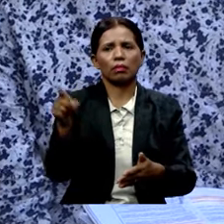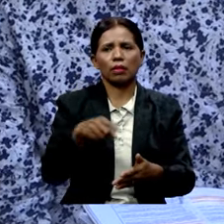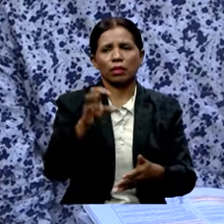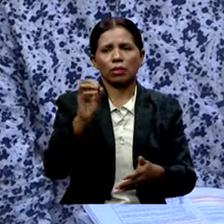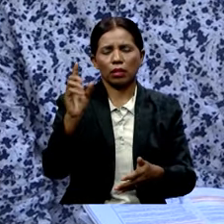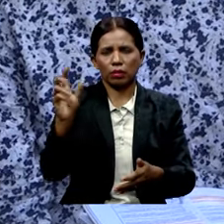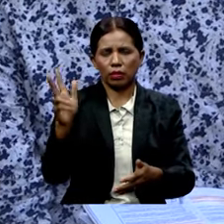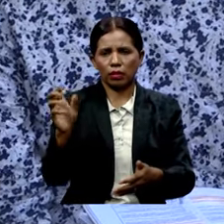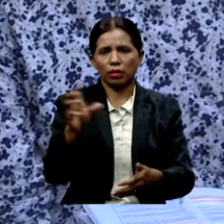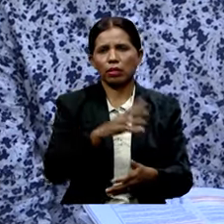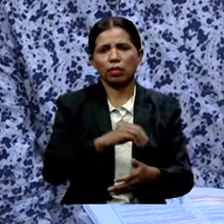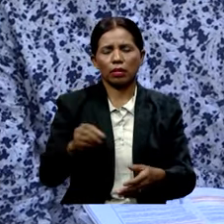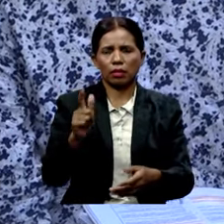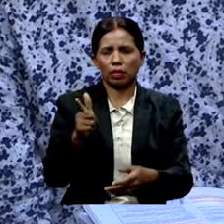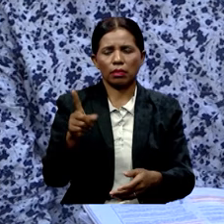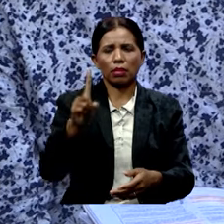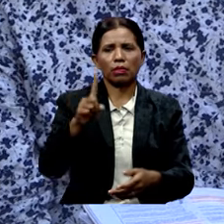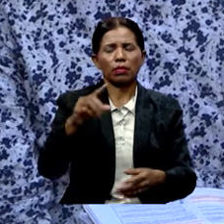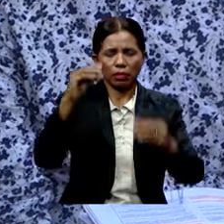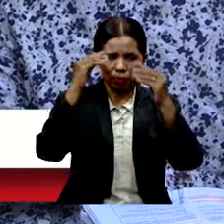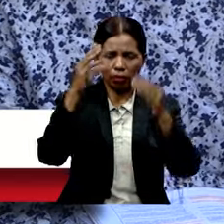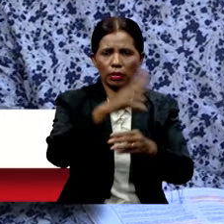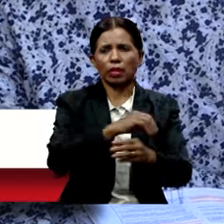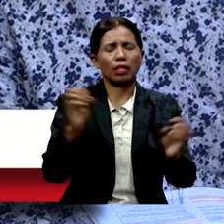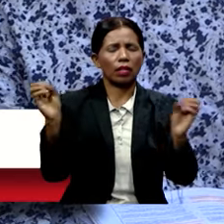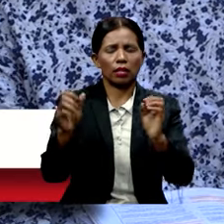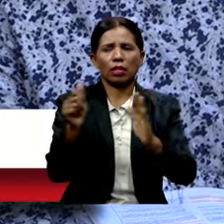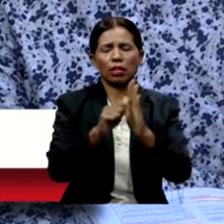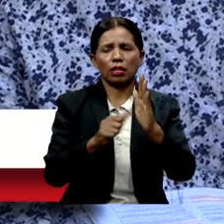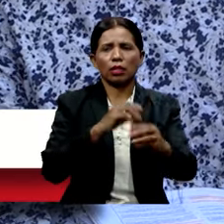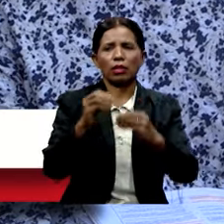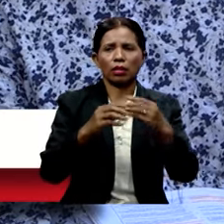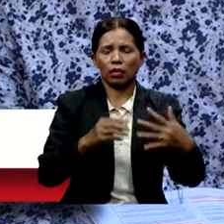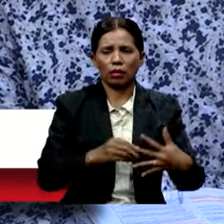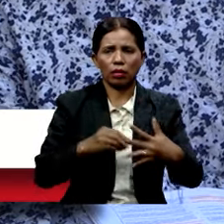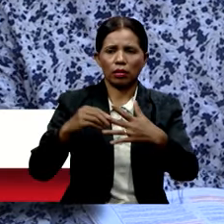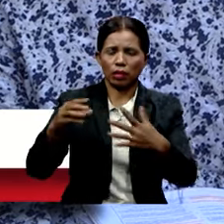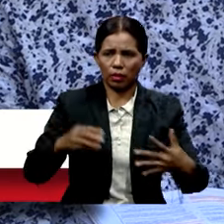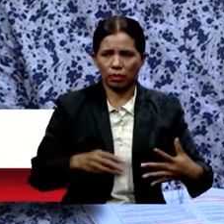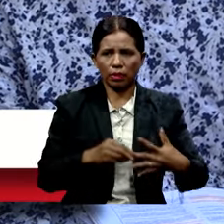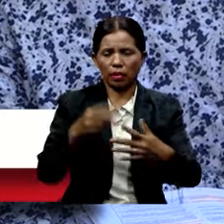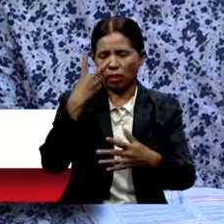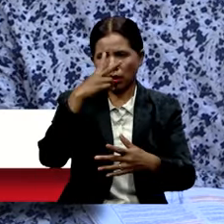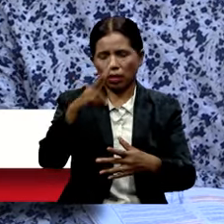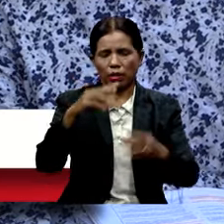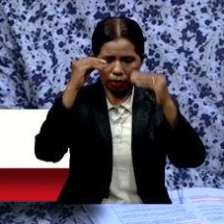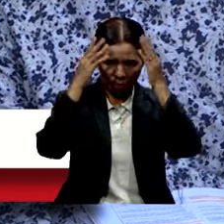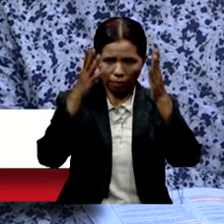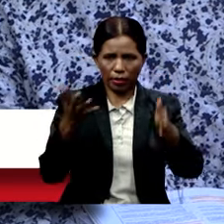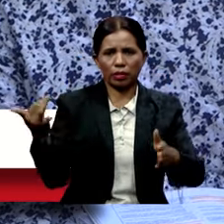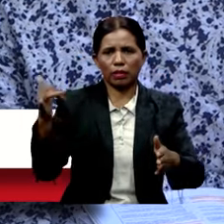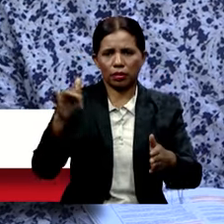31/2023 de 31 de maio la ia artigo ruma colia especificamente kono ba ingresso especial haredet ba professores